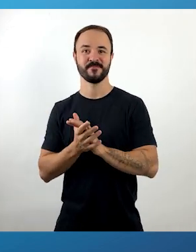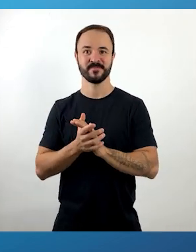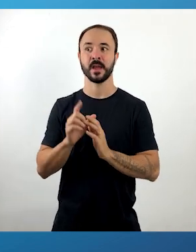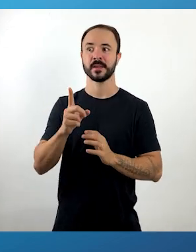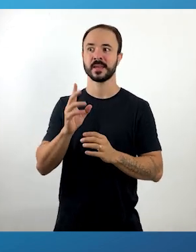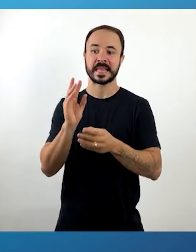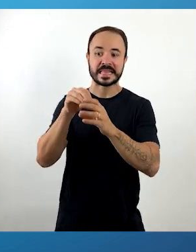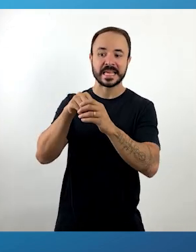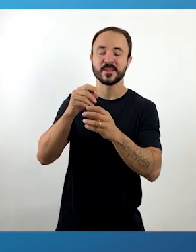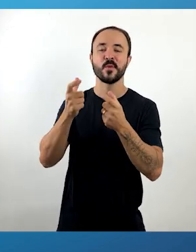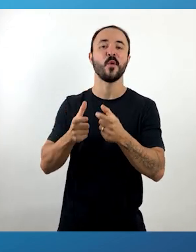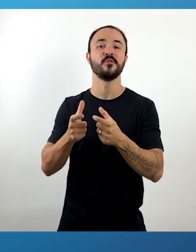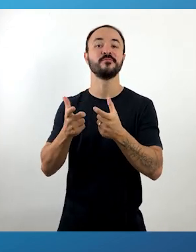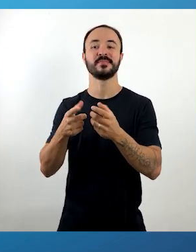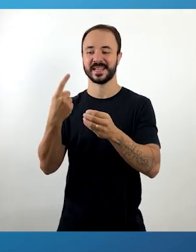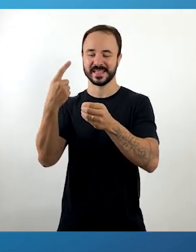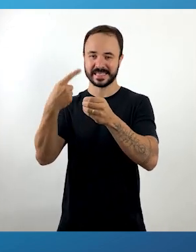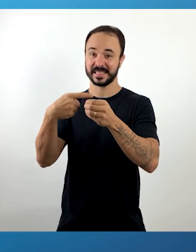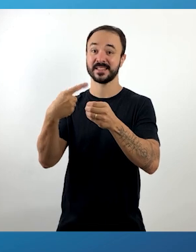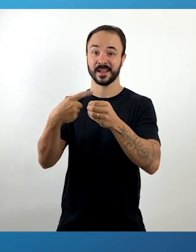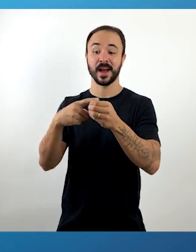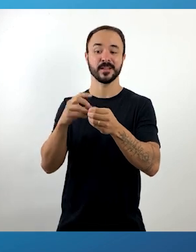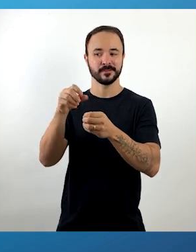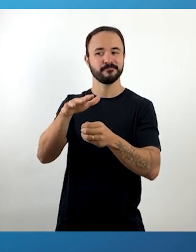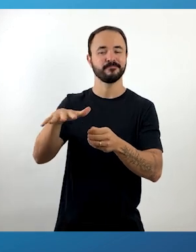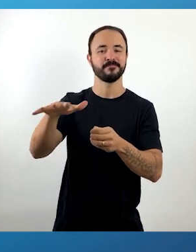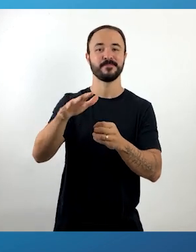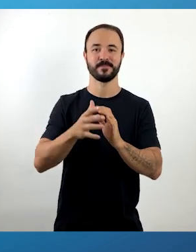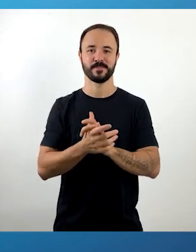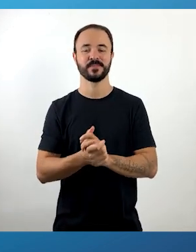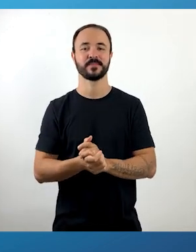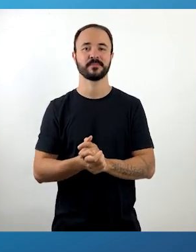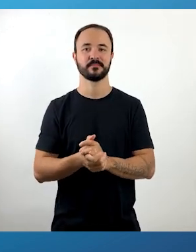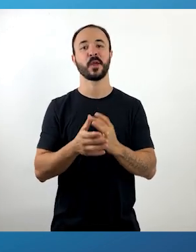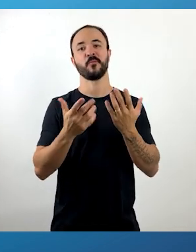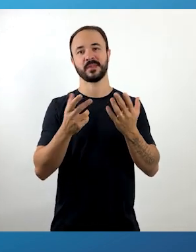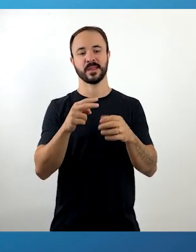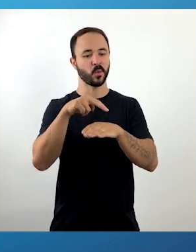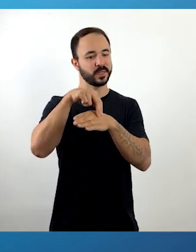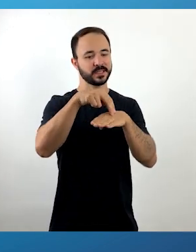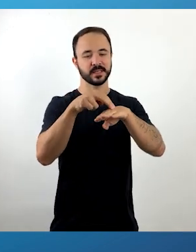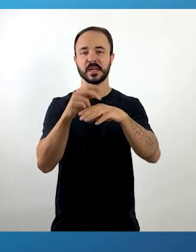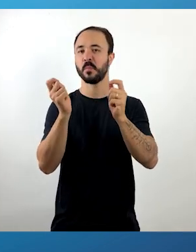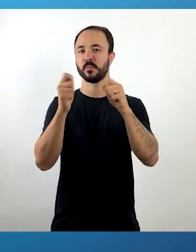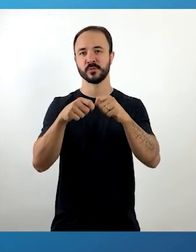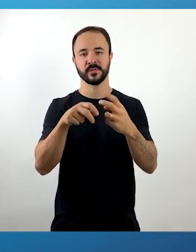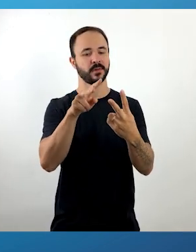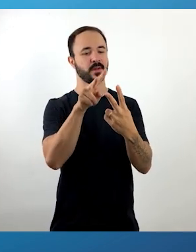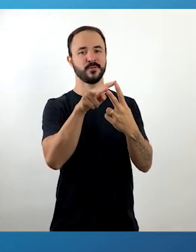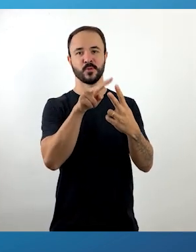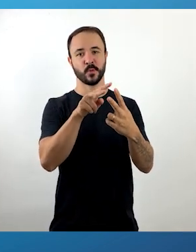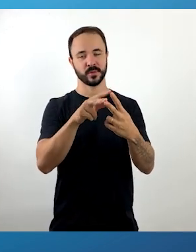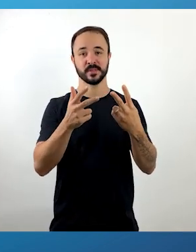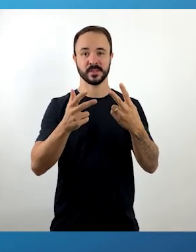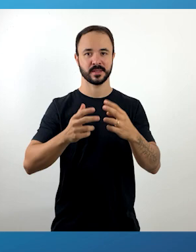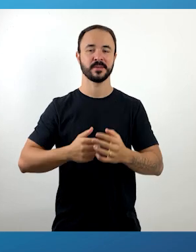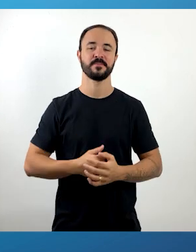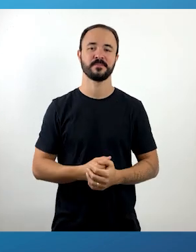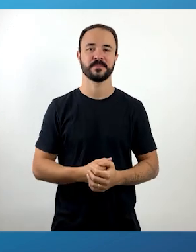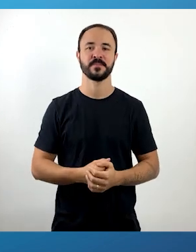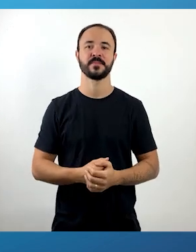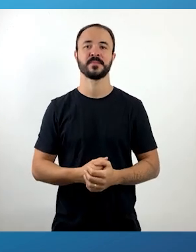Aventura Urbana certo então nós temos aí o skate com essas duas vertentes aí a